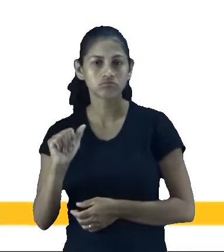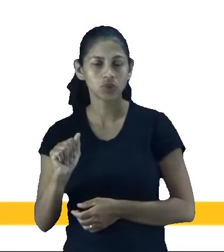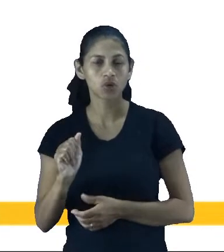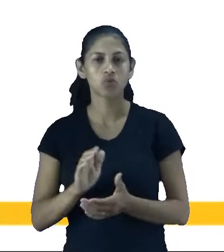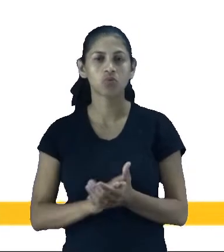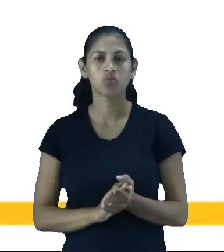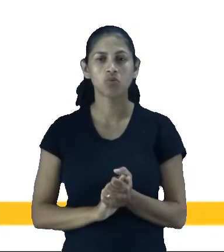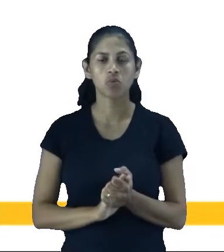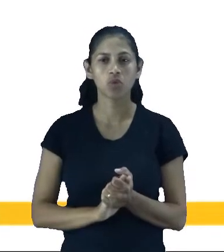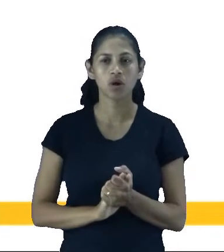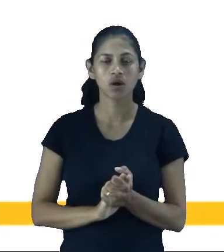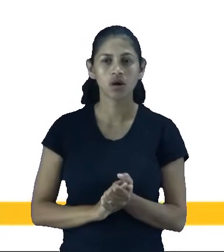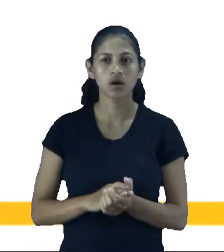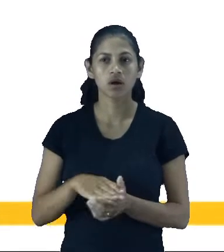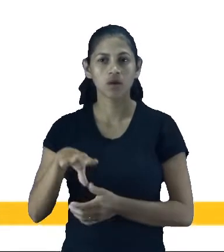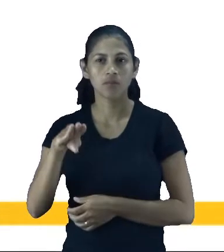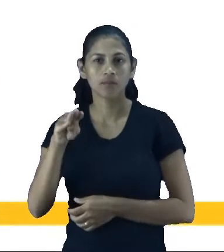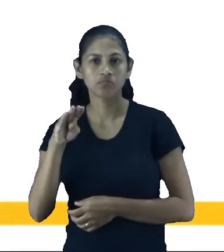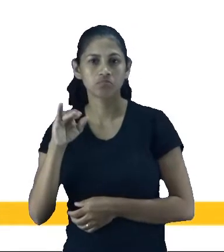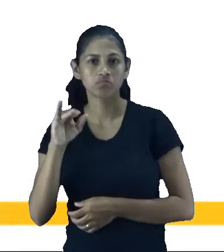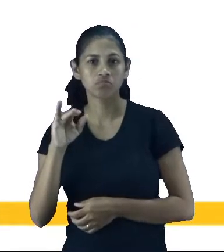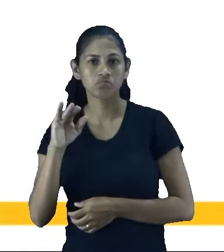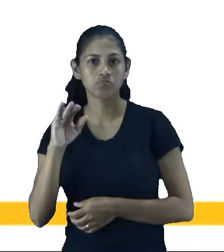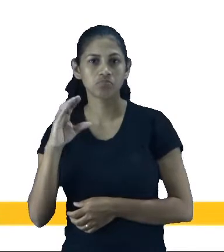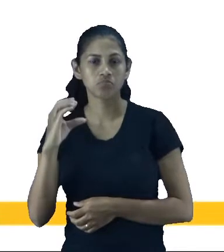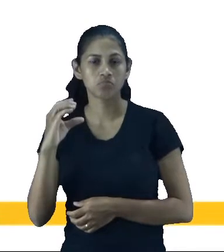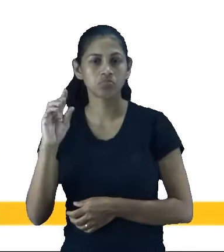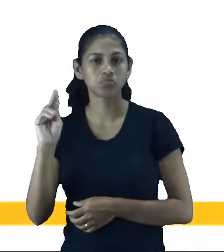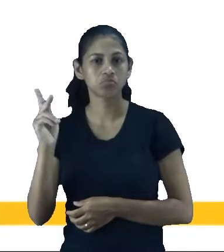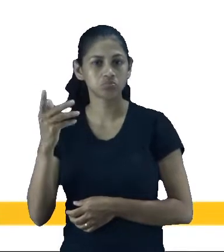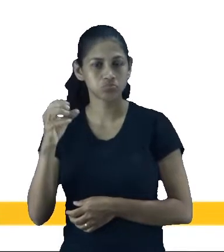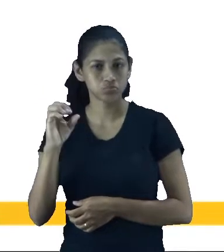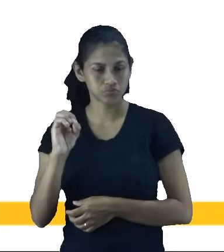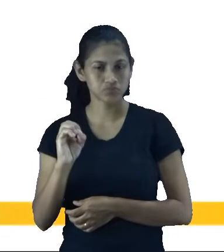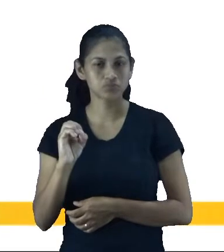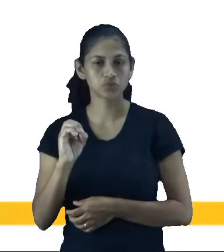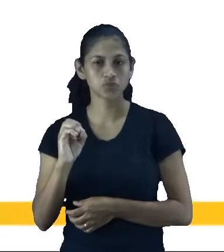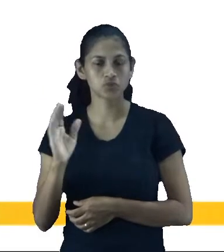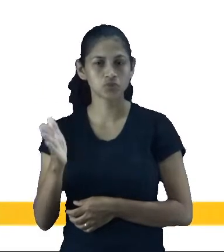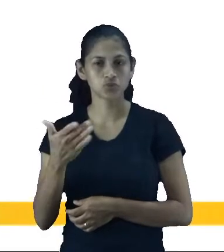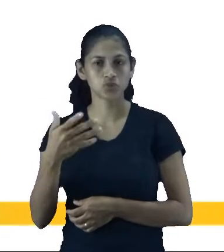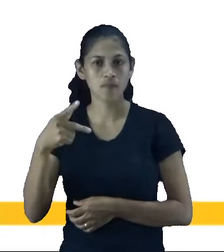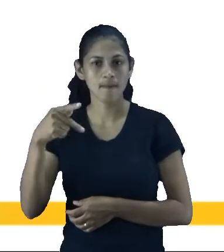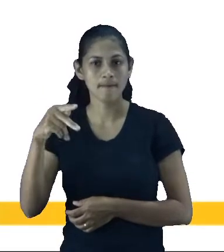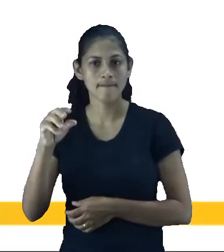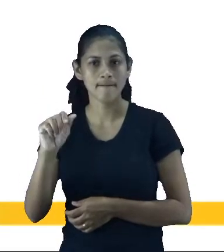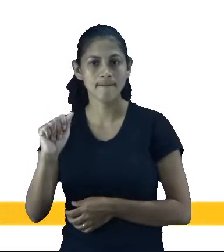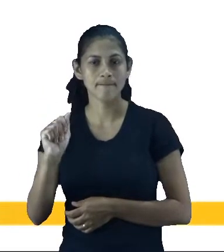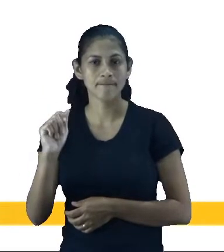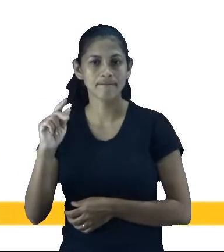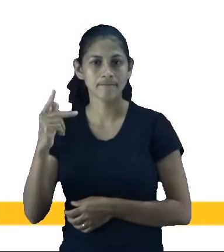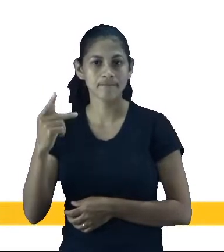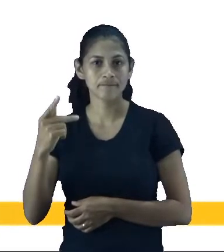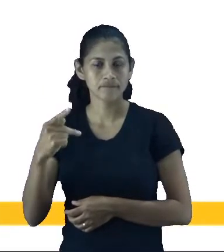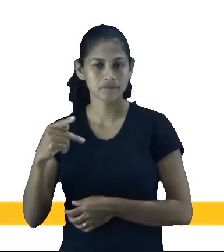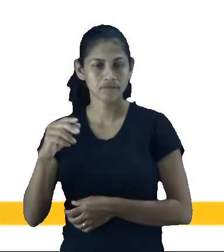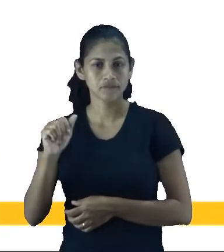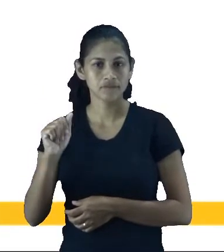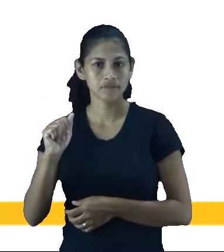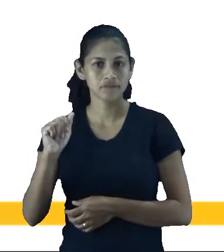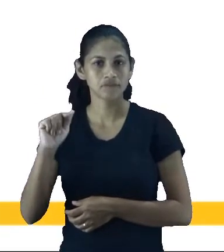o lobisomem, além de muitas lendas e jogos infantis como as cantigas de